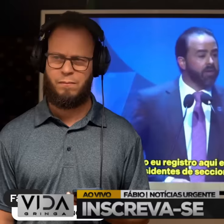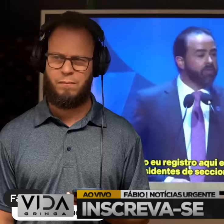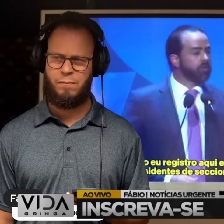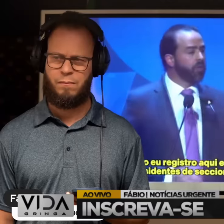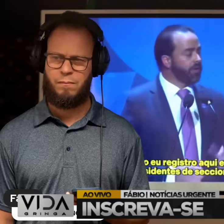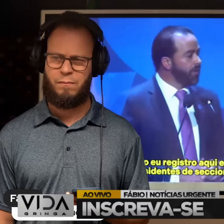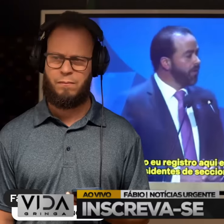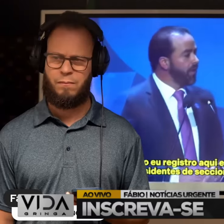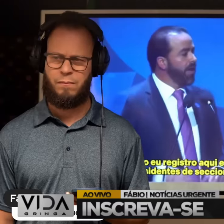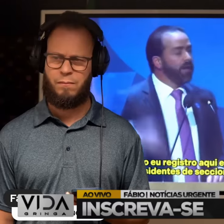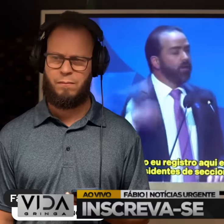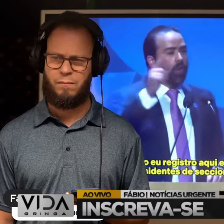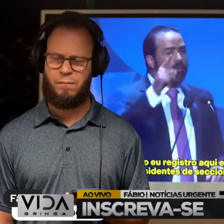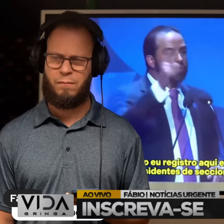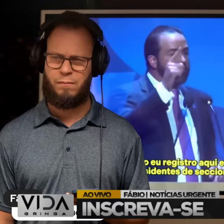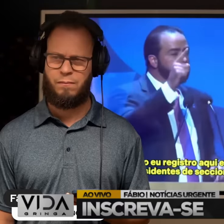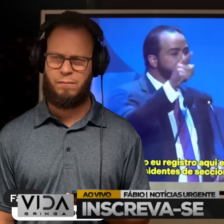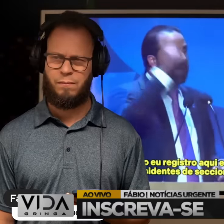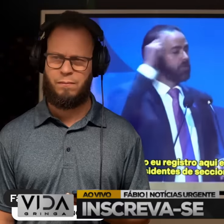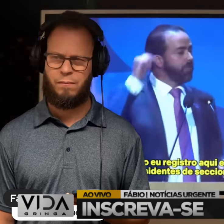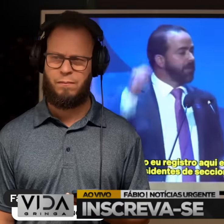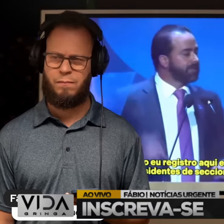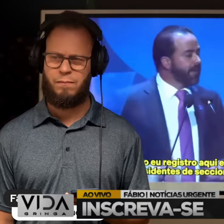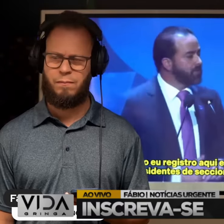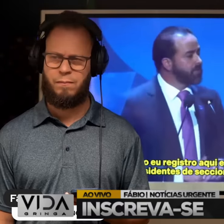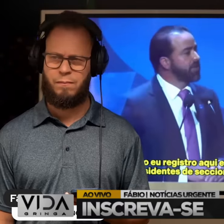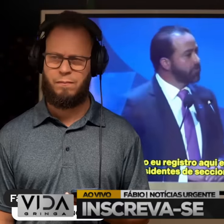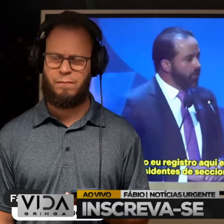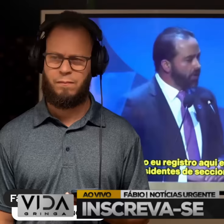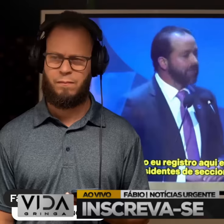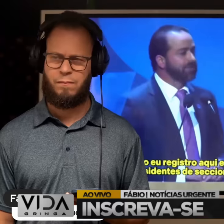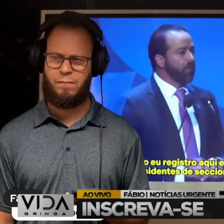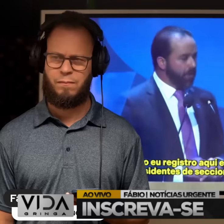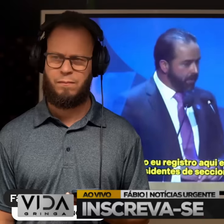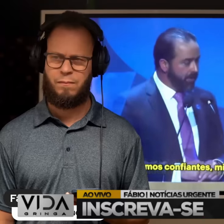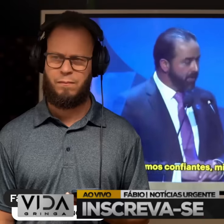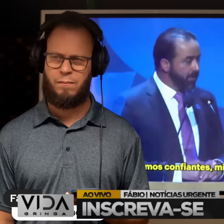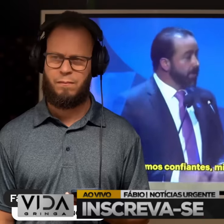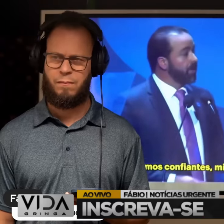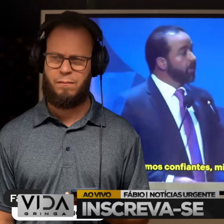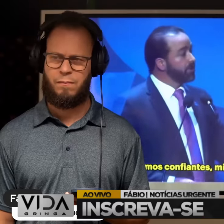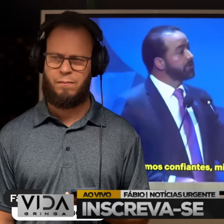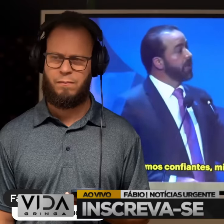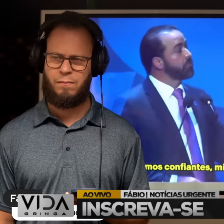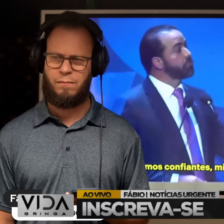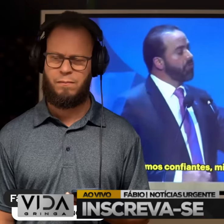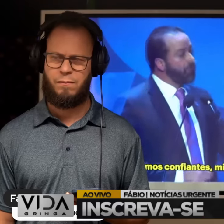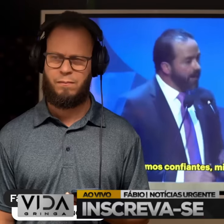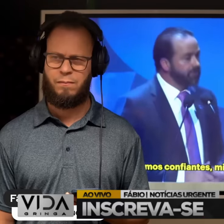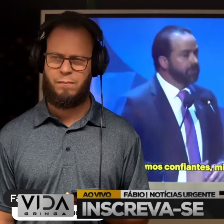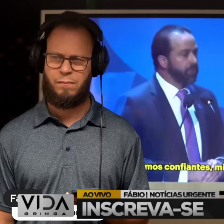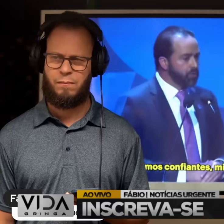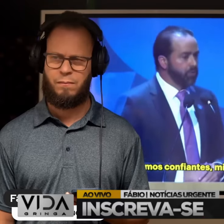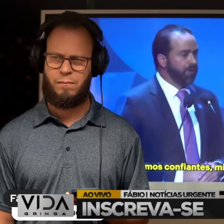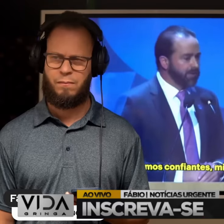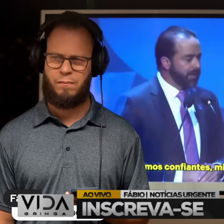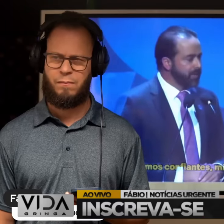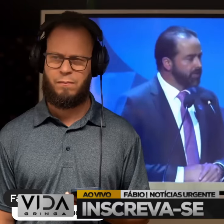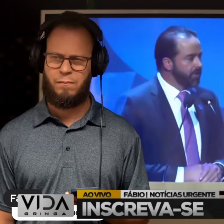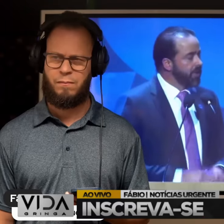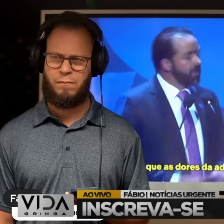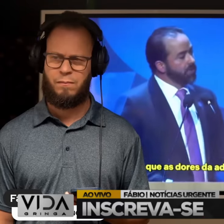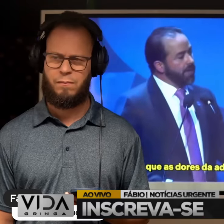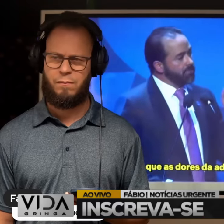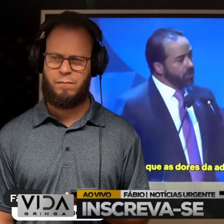isso, eu registro aqui, em nome dos 27 presidentes de seccionais da OAB, que nós estamos confiantes, ministro